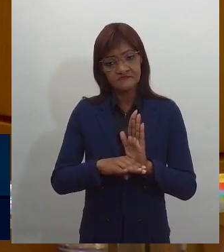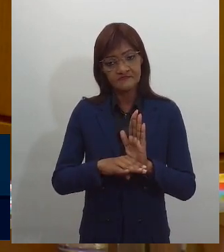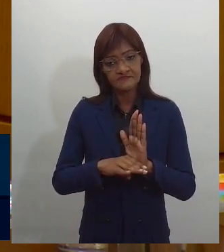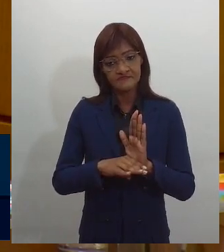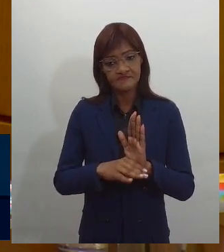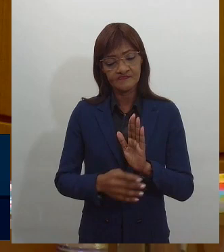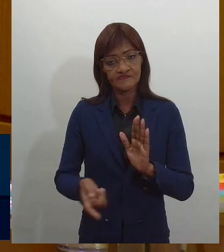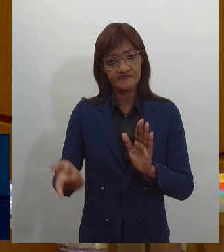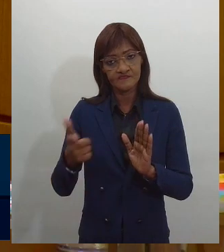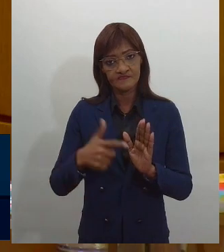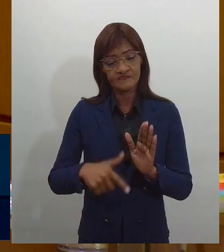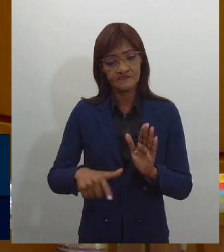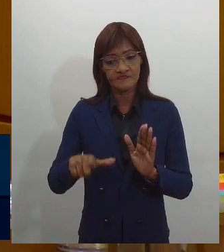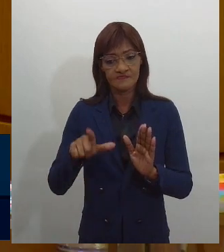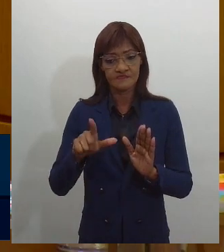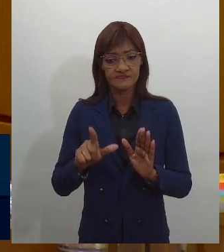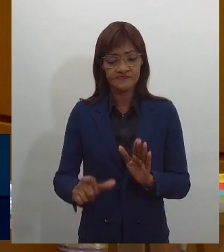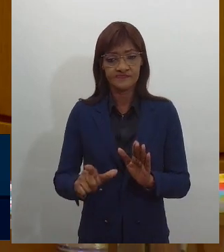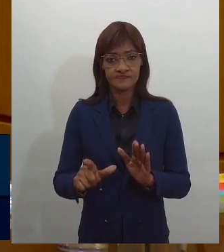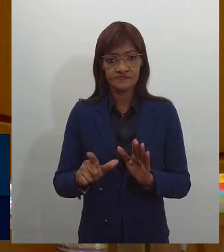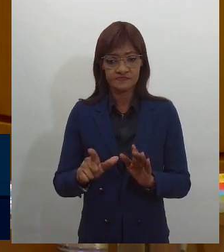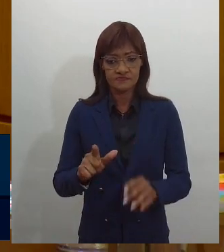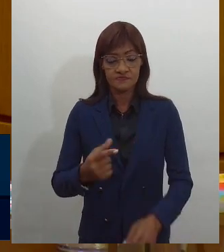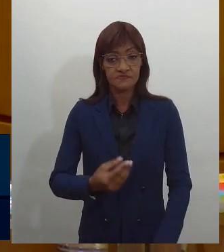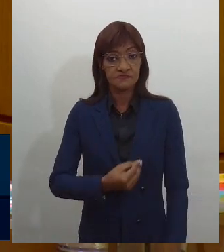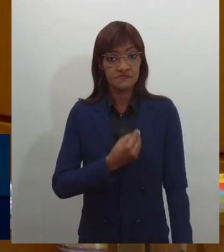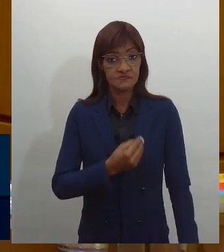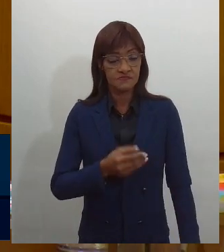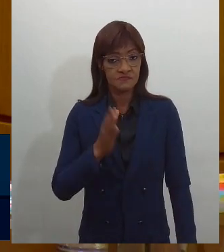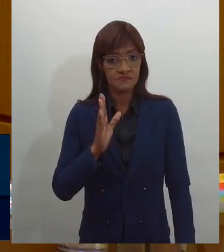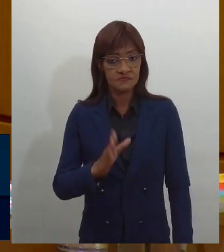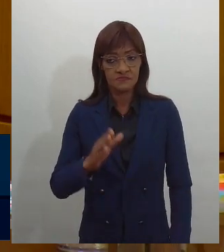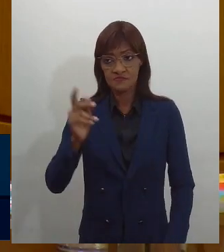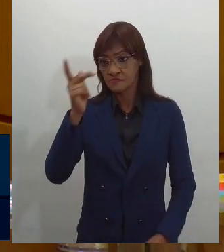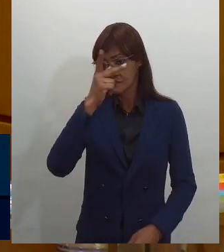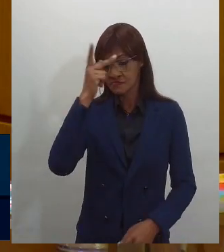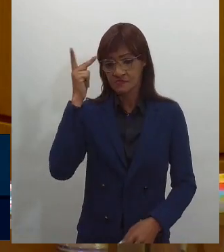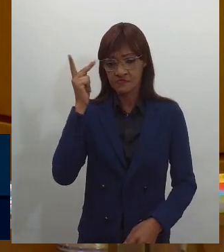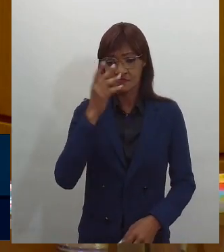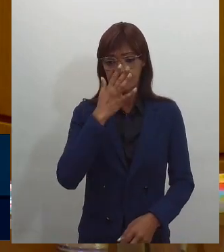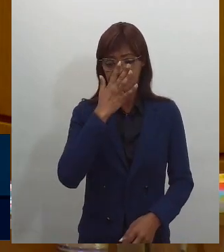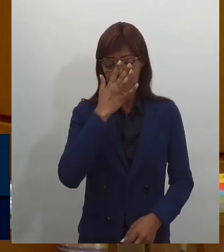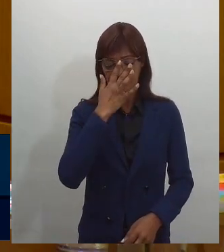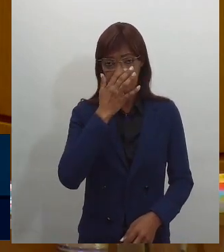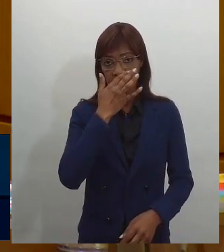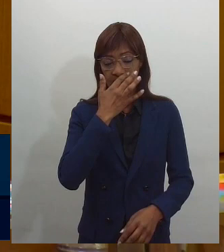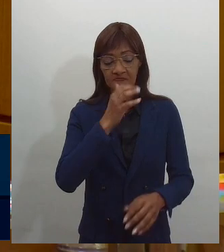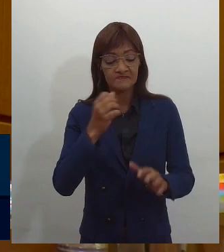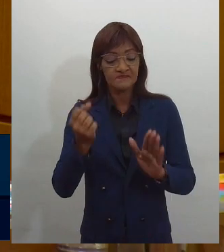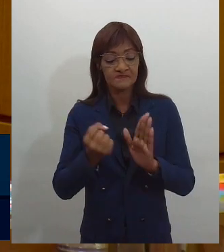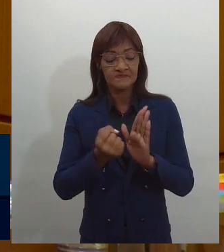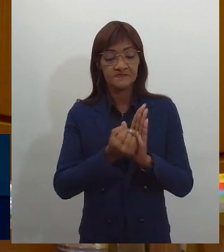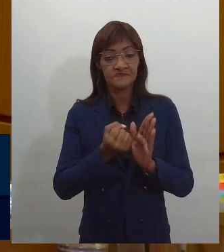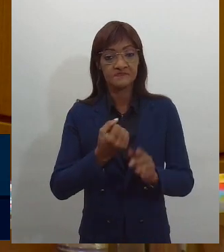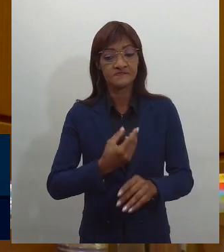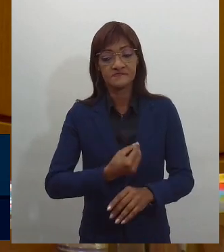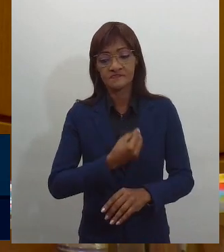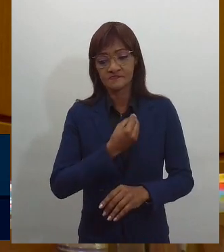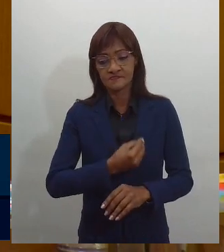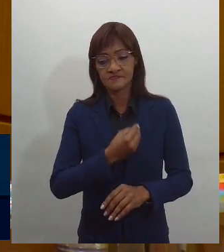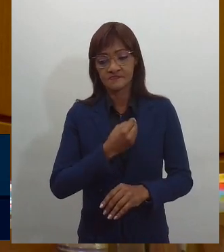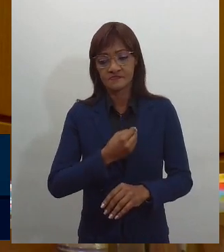e registros de pessoas como patrimônio vivo da cultura